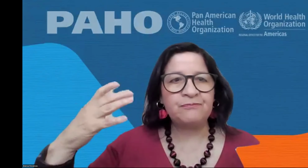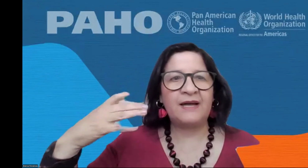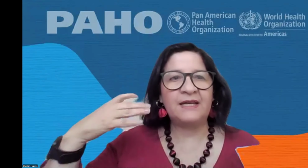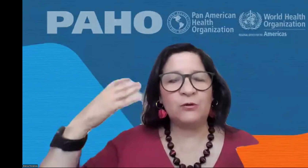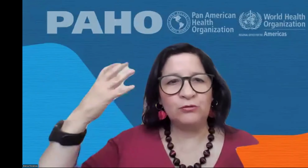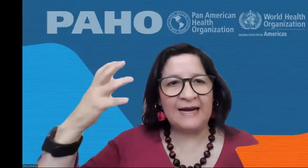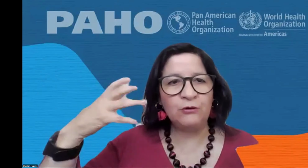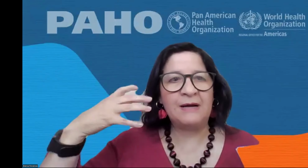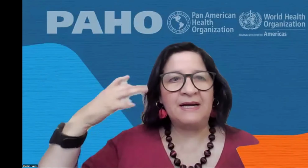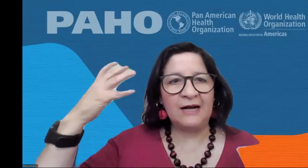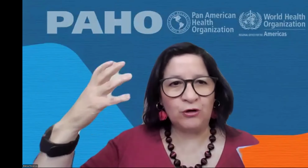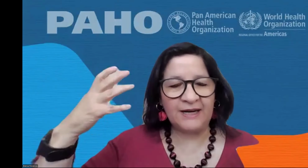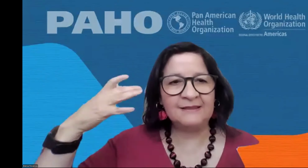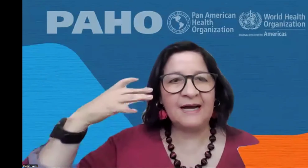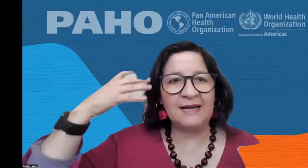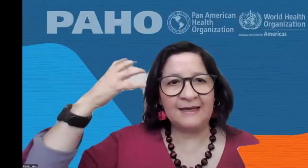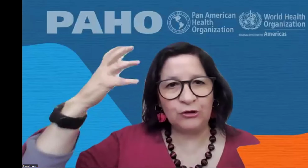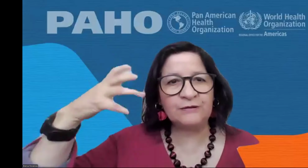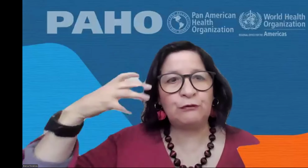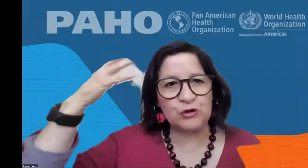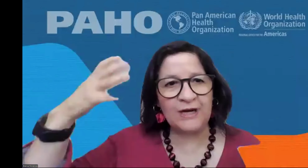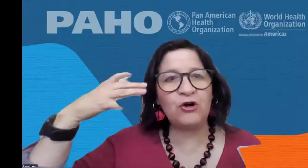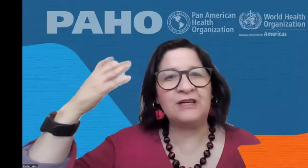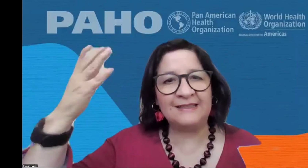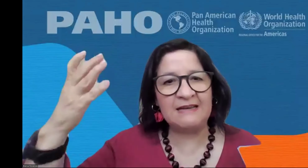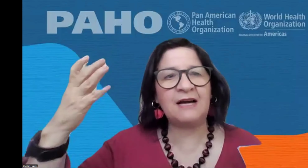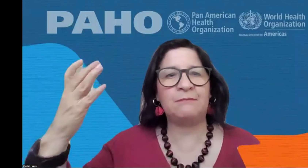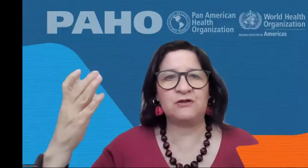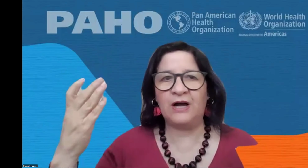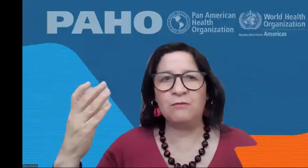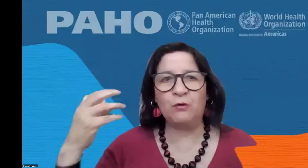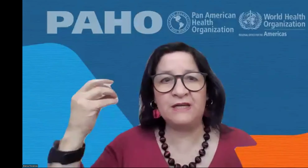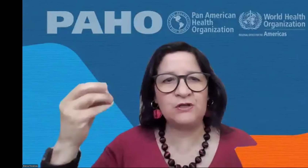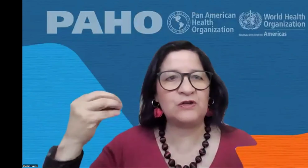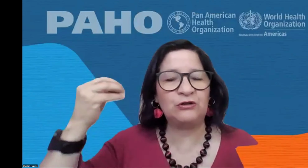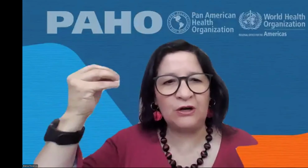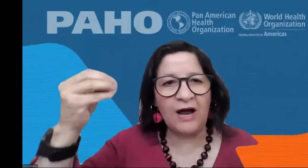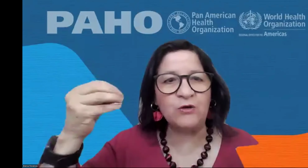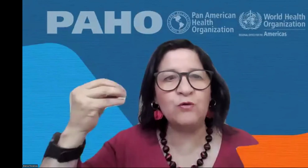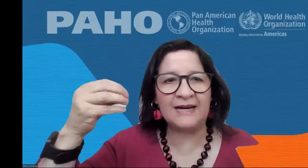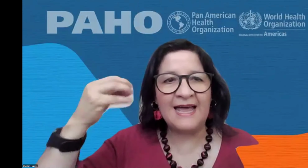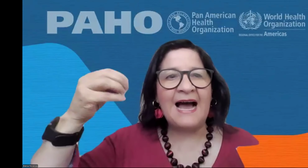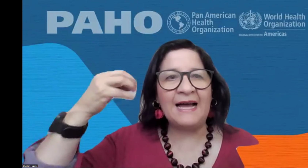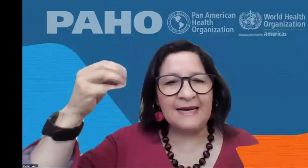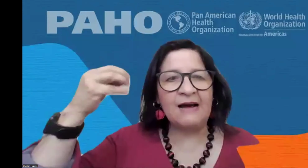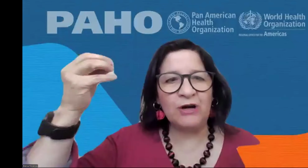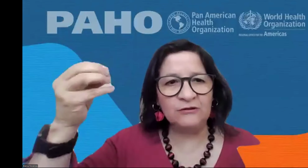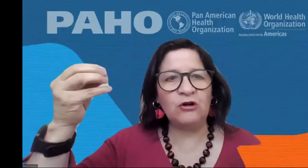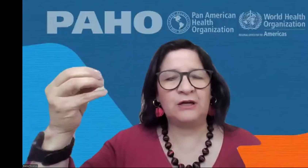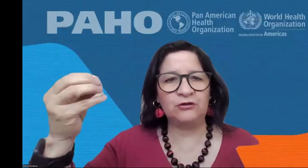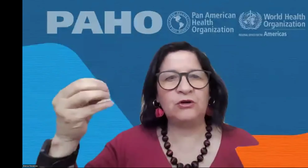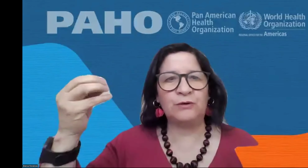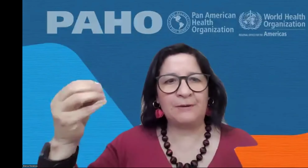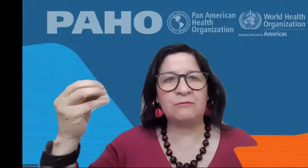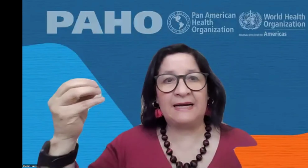permite temática tão ejecutar de una importante, não manera somente porque correcta ajuda a estas funciones cognitivas que ha executar mencionado as Mauricio, funções ¿cierto? Que nos cognitivas que o ayuda Maurício a ir falou, elaborando